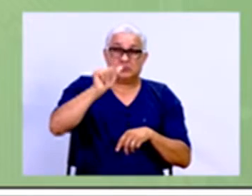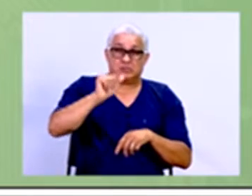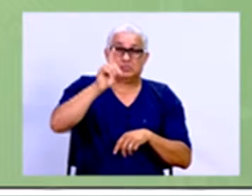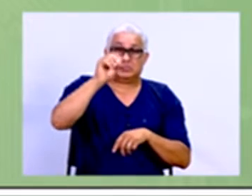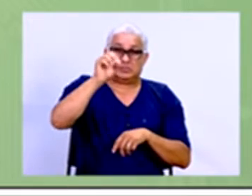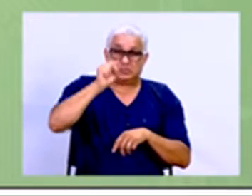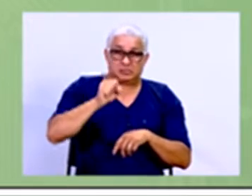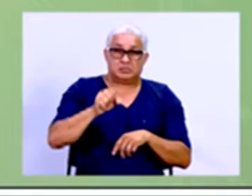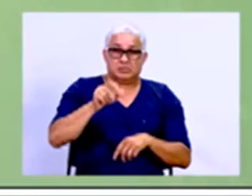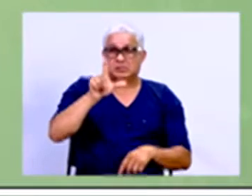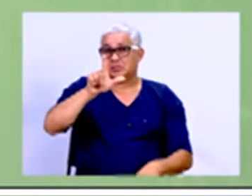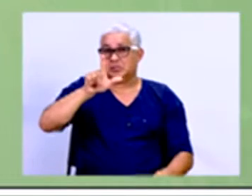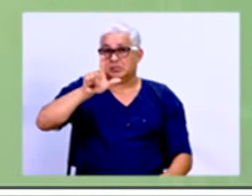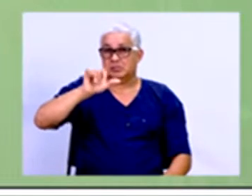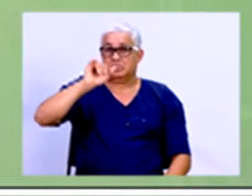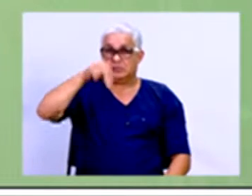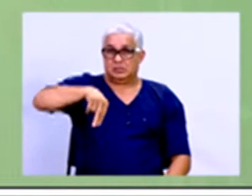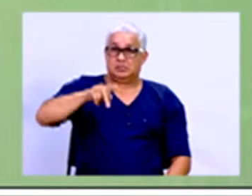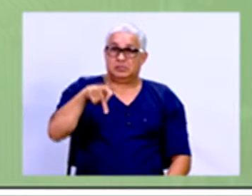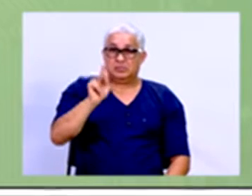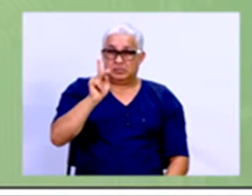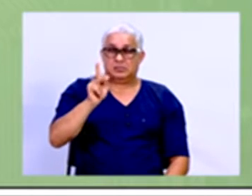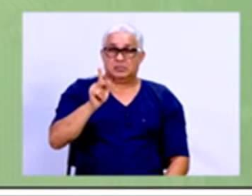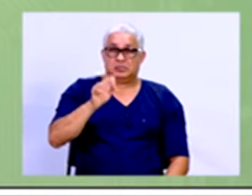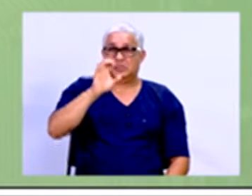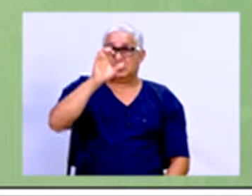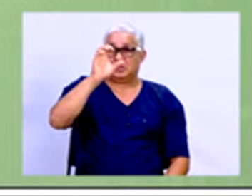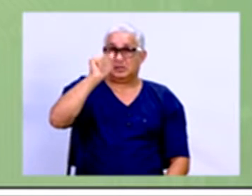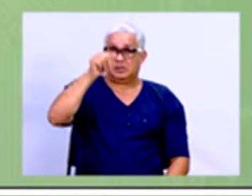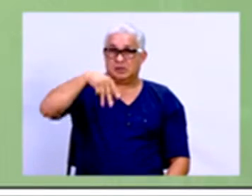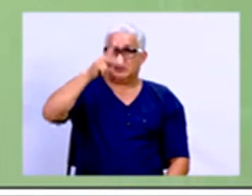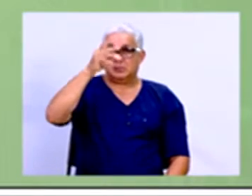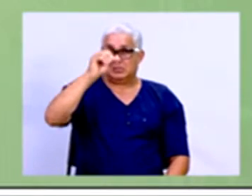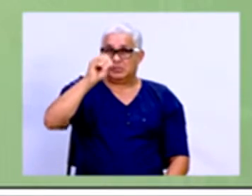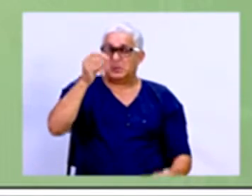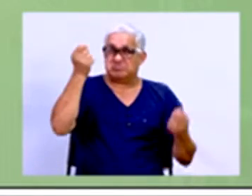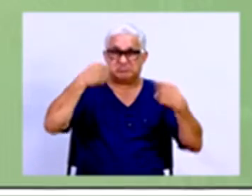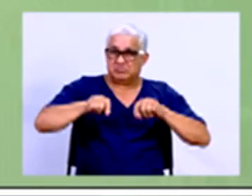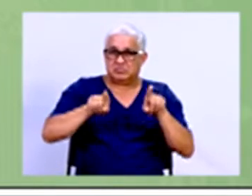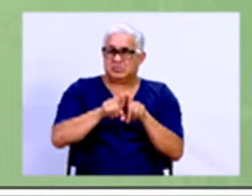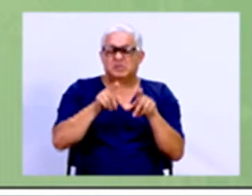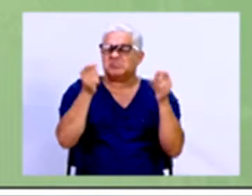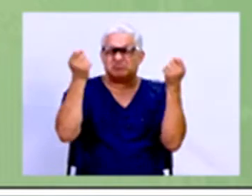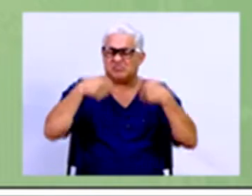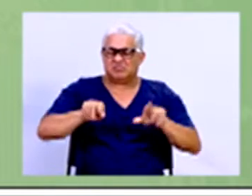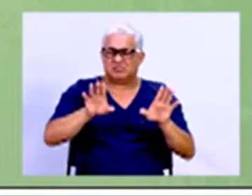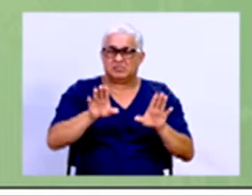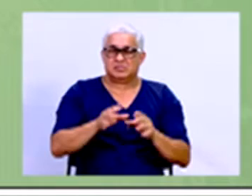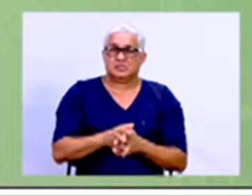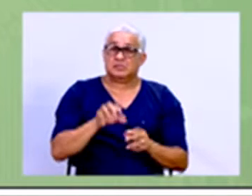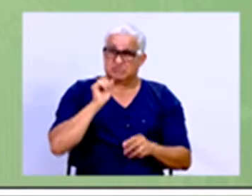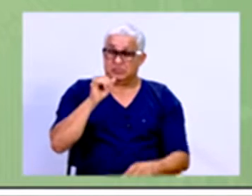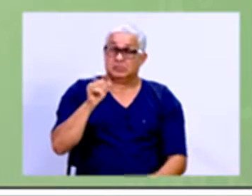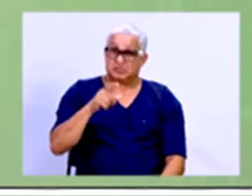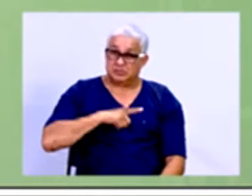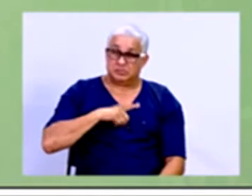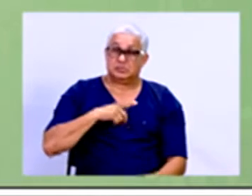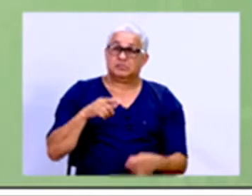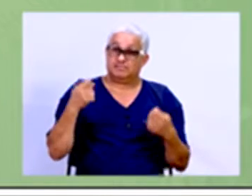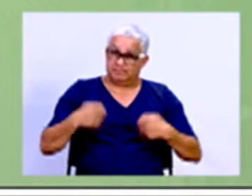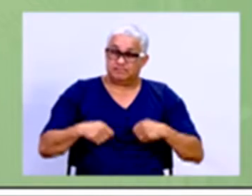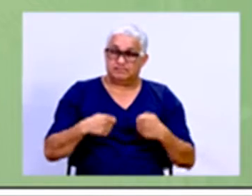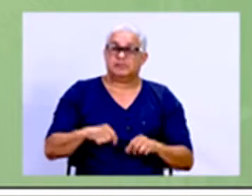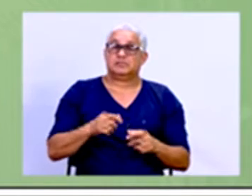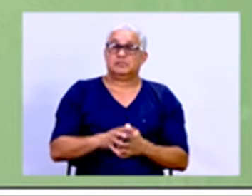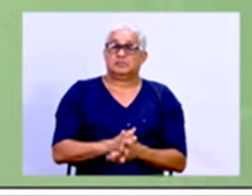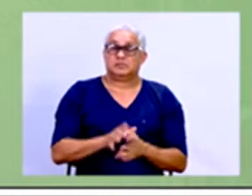de um link, né, sem os campos específicos de um formulário, não tem necessidade, né? Caso tenha, você passe,